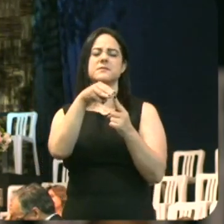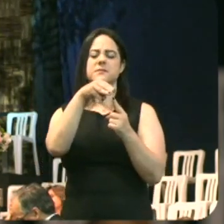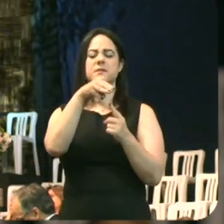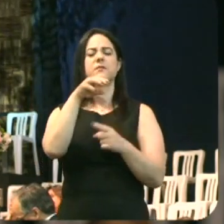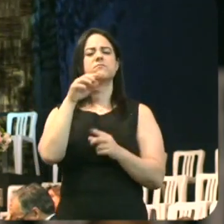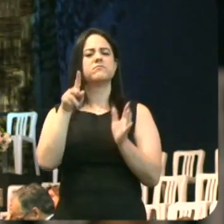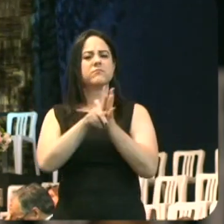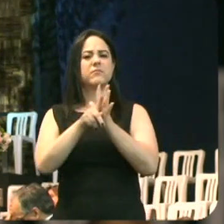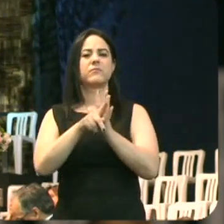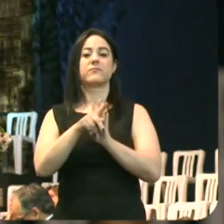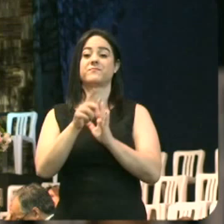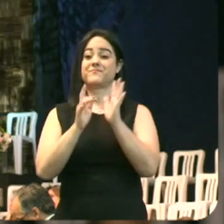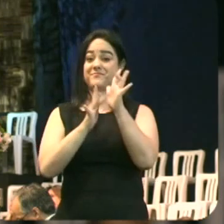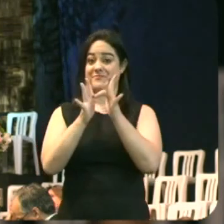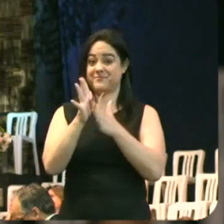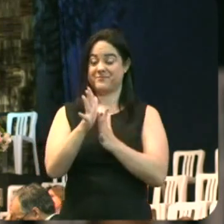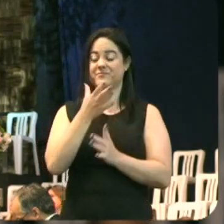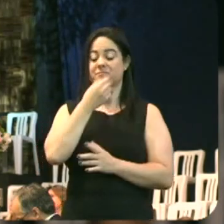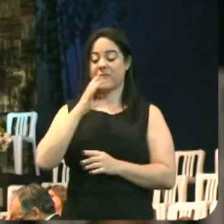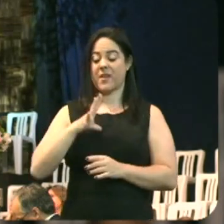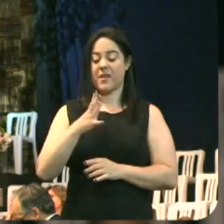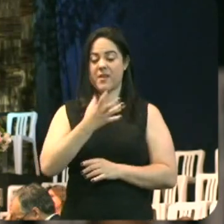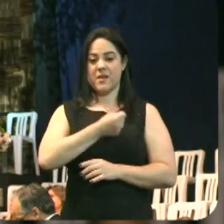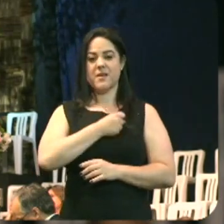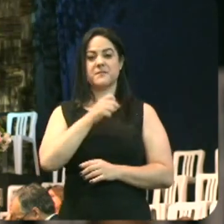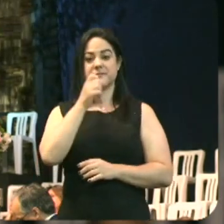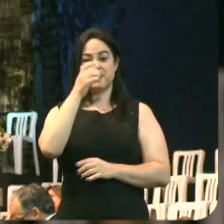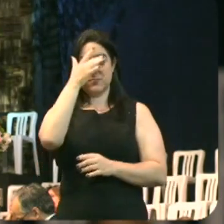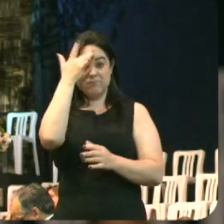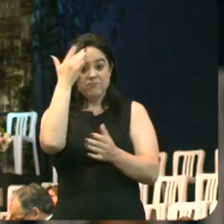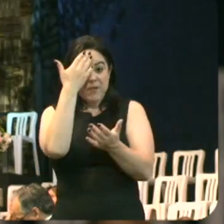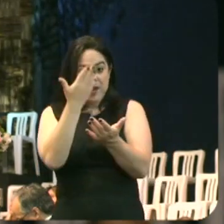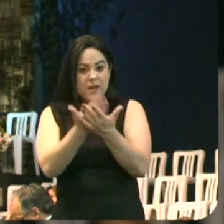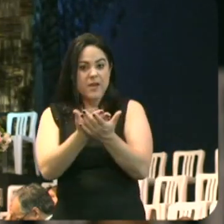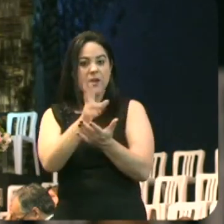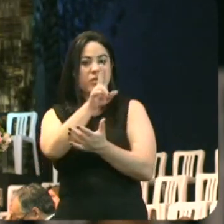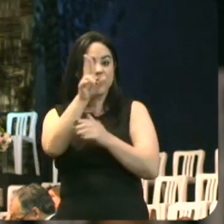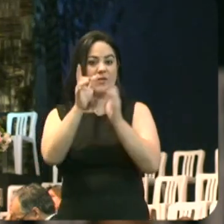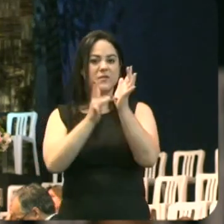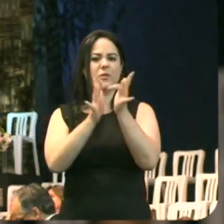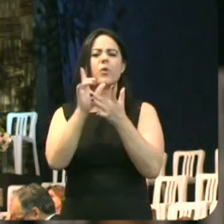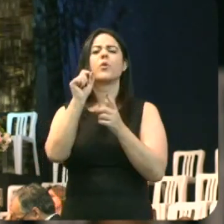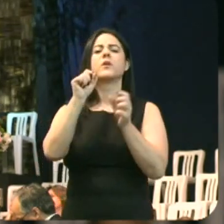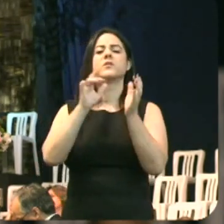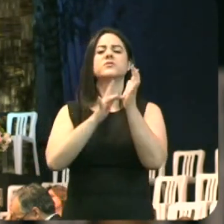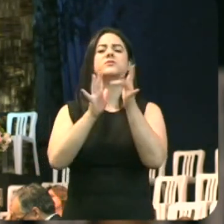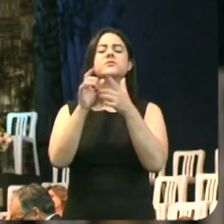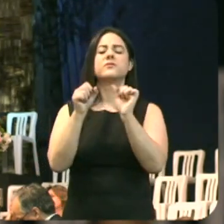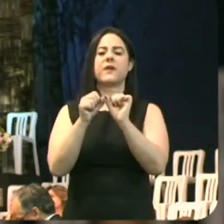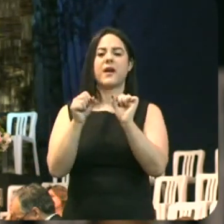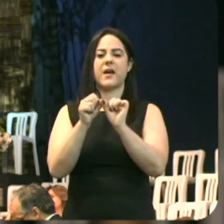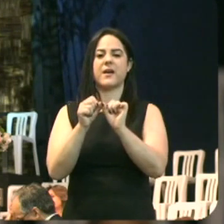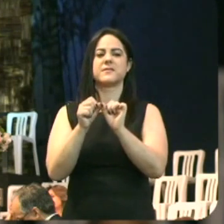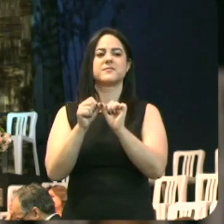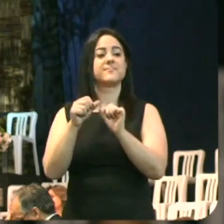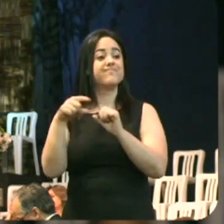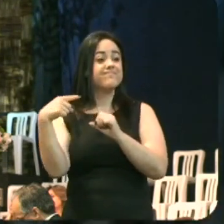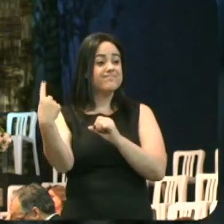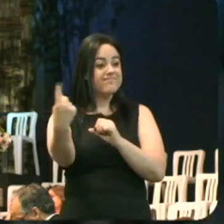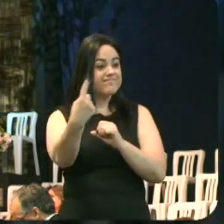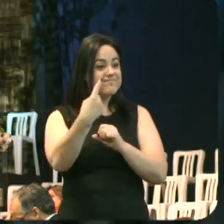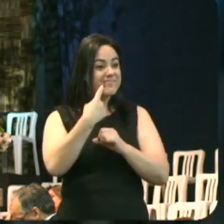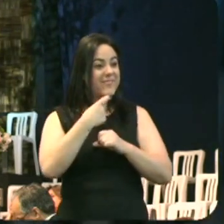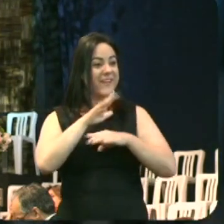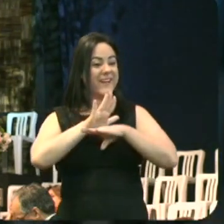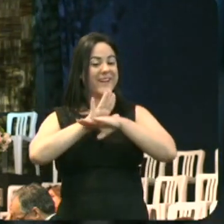a favor dos que creem no seu nome. O que Jesus faz a favor da gente?